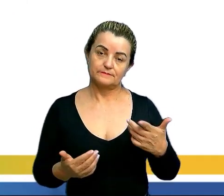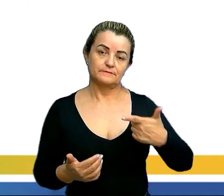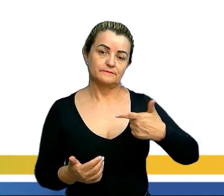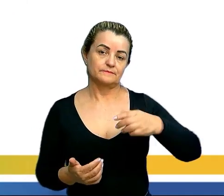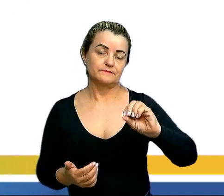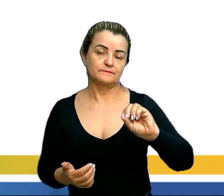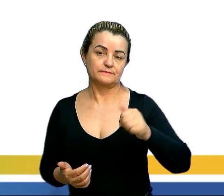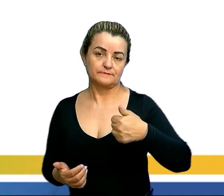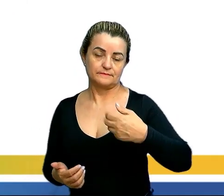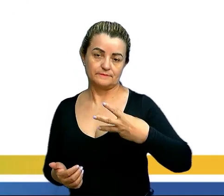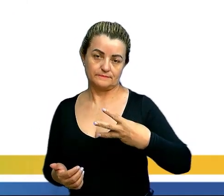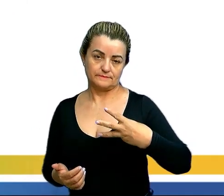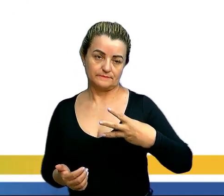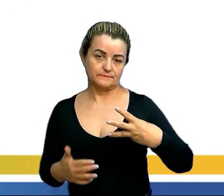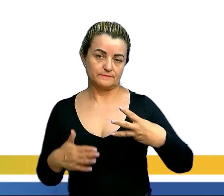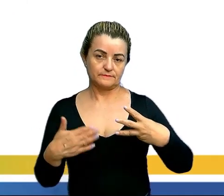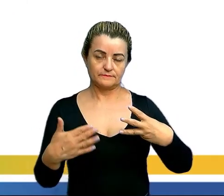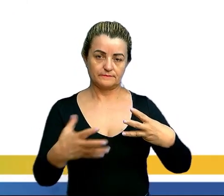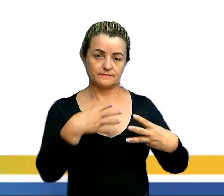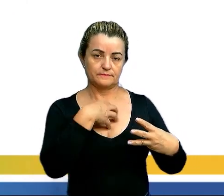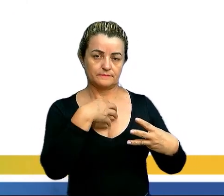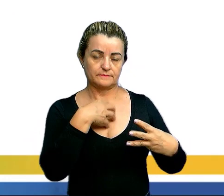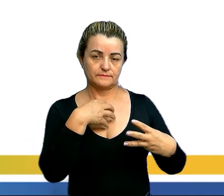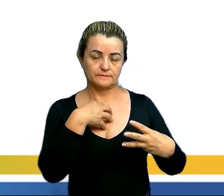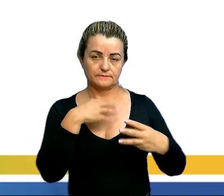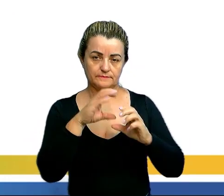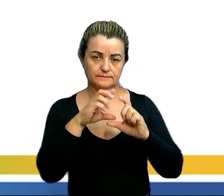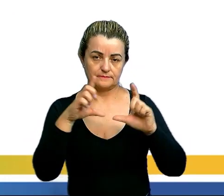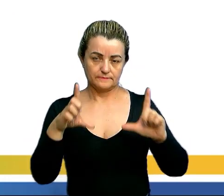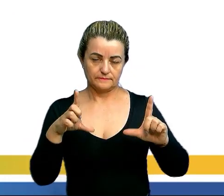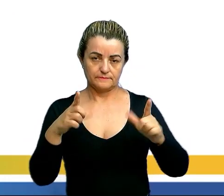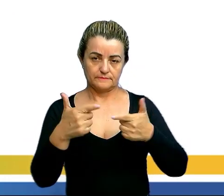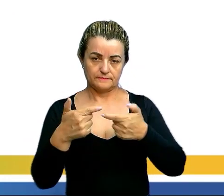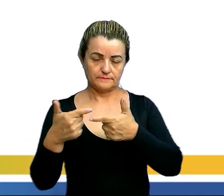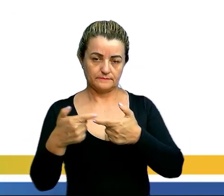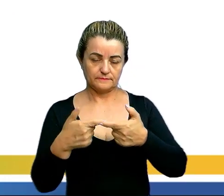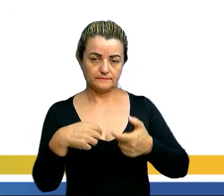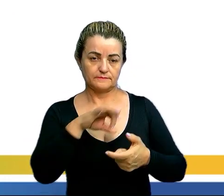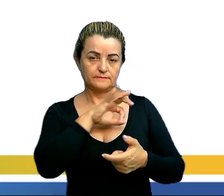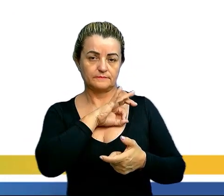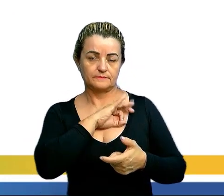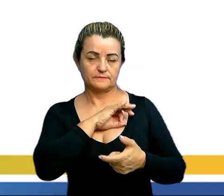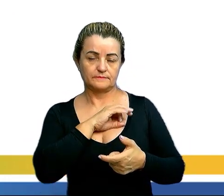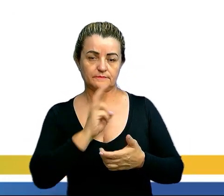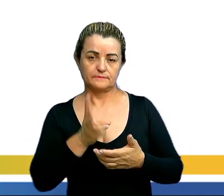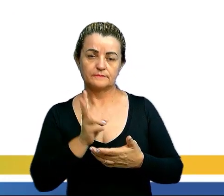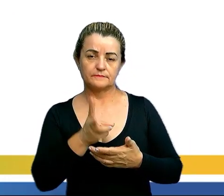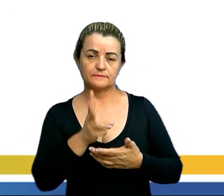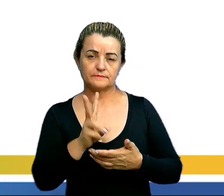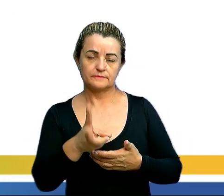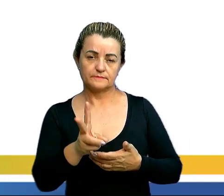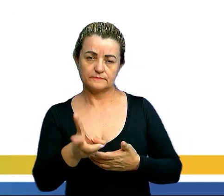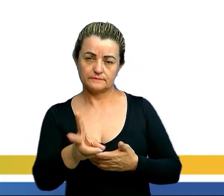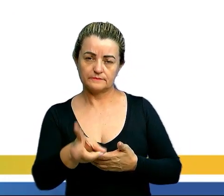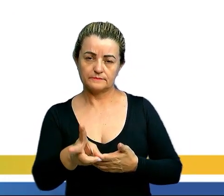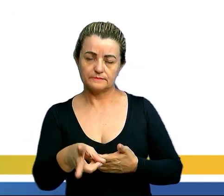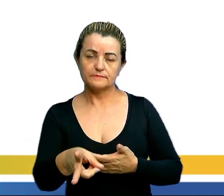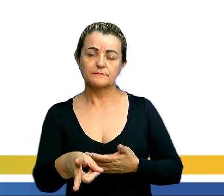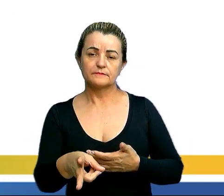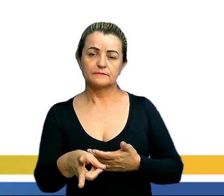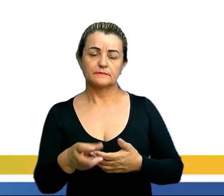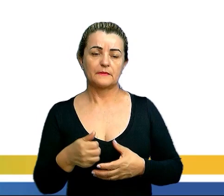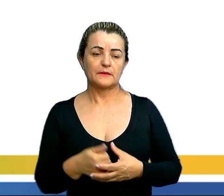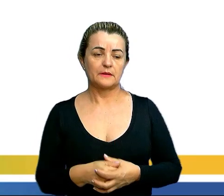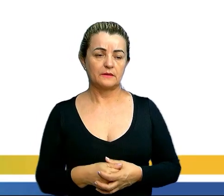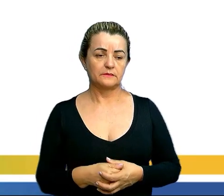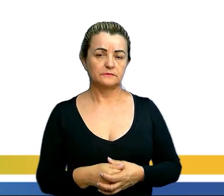2013, né? Que diz que, embora o aspecto mais óbvio da Guerra Fria fosse o conflito militar e a cada vez mais frenética essa corrida